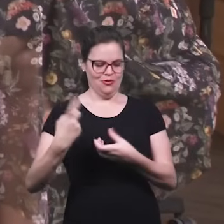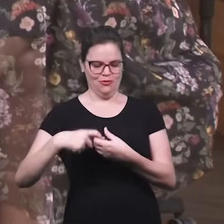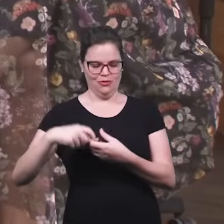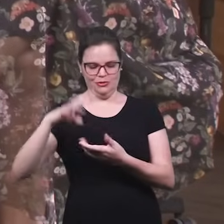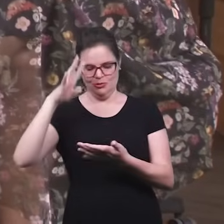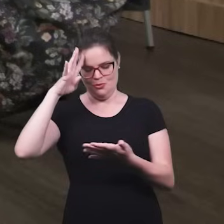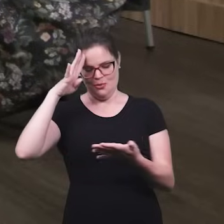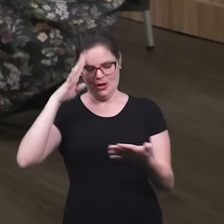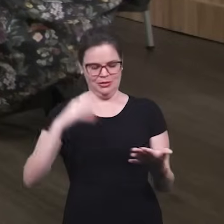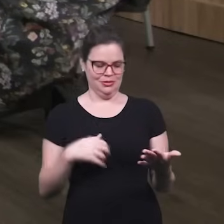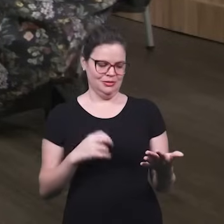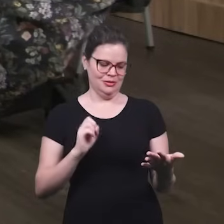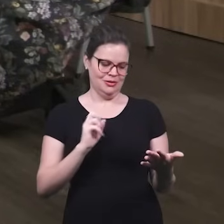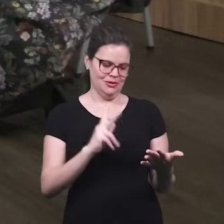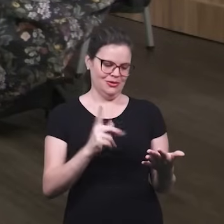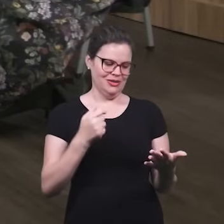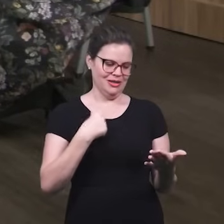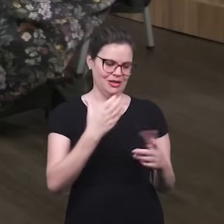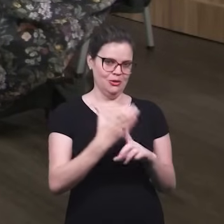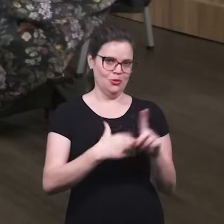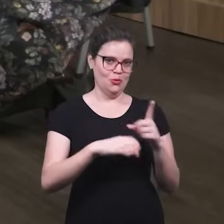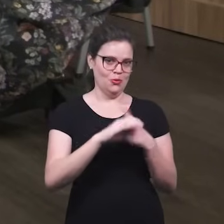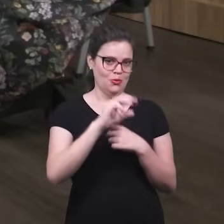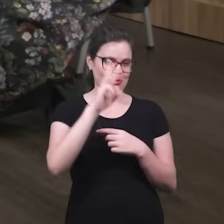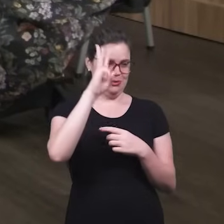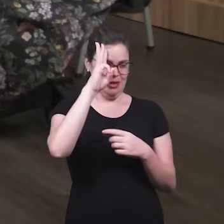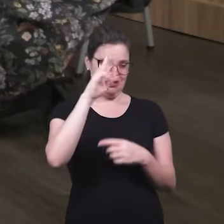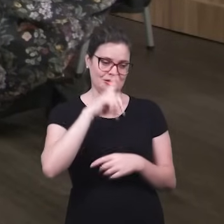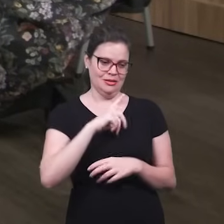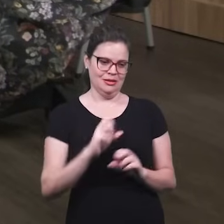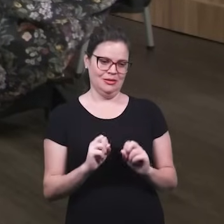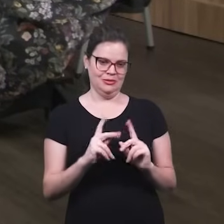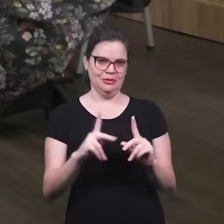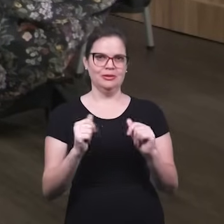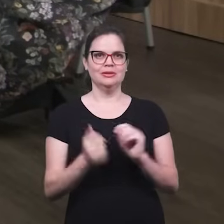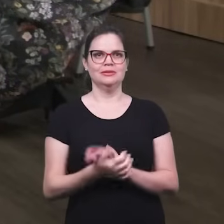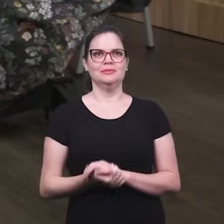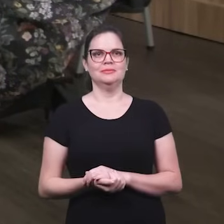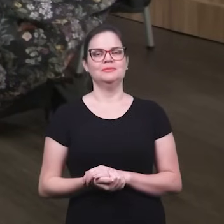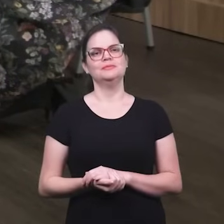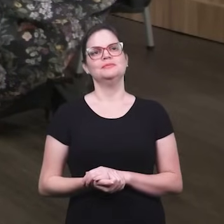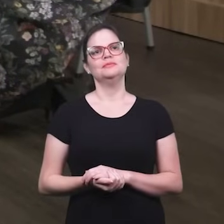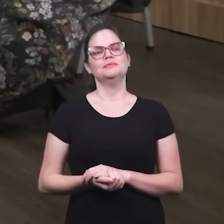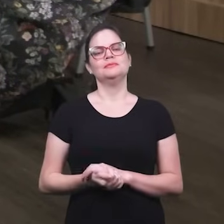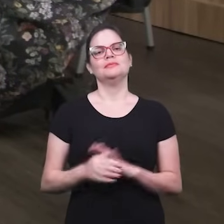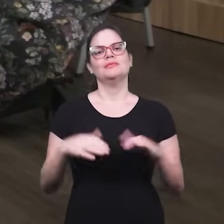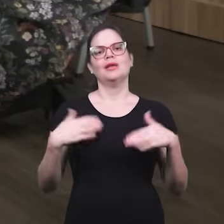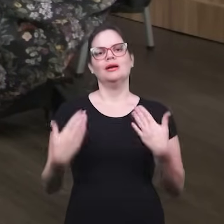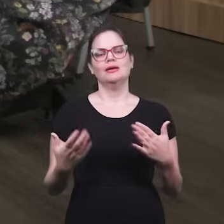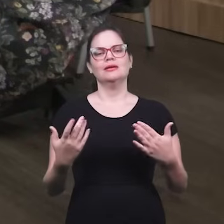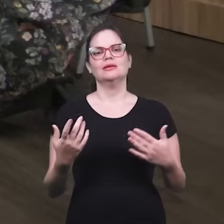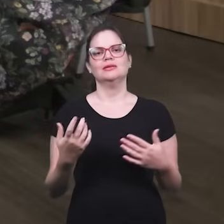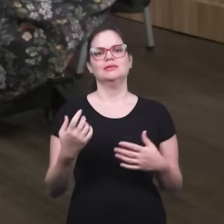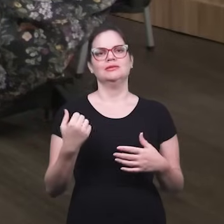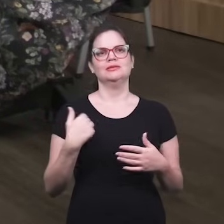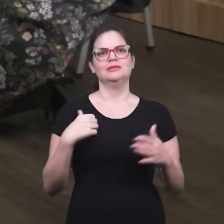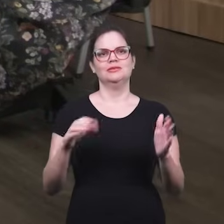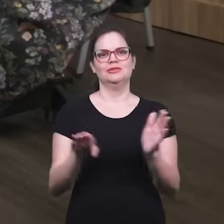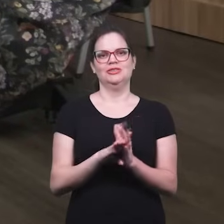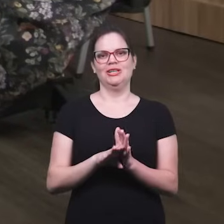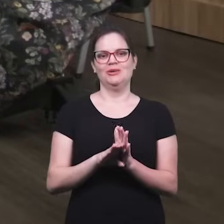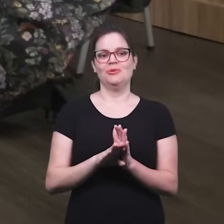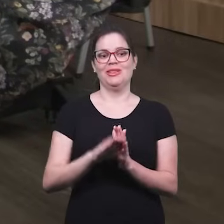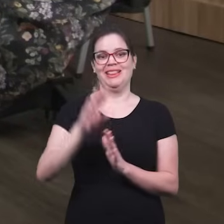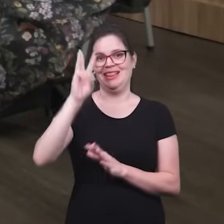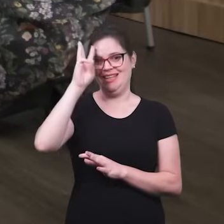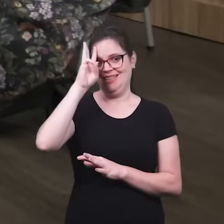então a gente está no culto da terça. Eu pensei, bom, tem que se cumprir o dom, né? Aí quando chegou na terça-feira eu pensei, eu acho que o pastor vai